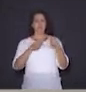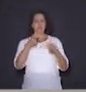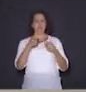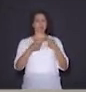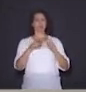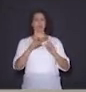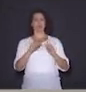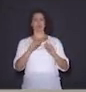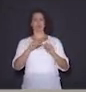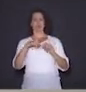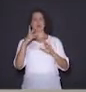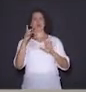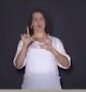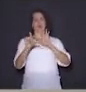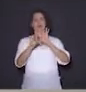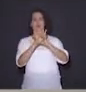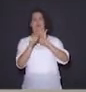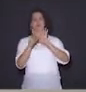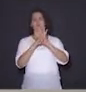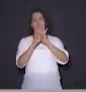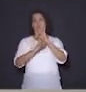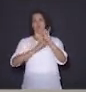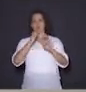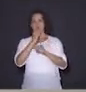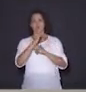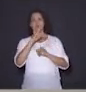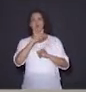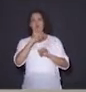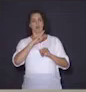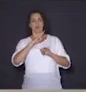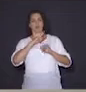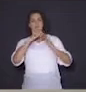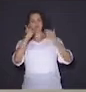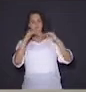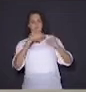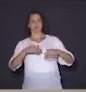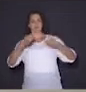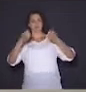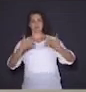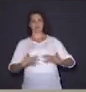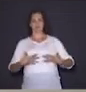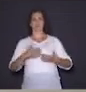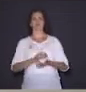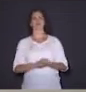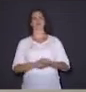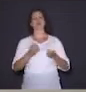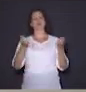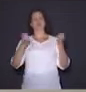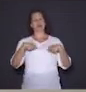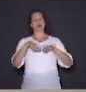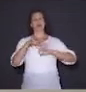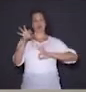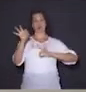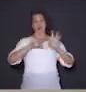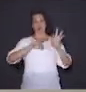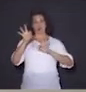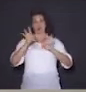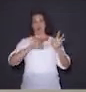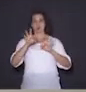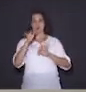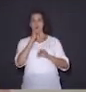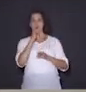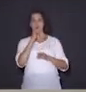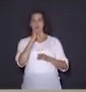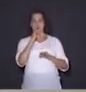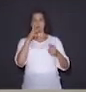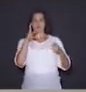ele já traz algumas exceções por exemplo é possível a fazer gestão de tráfego é em casos de spam para